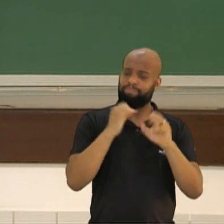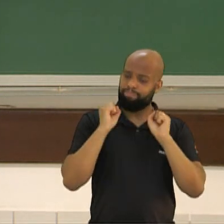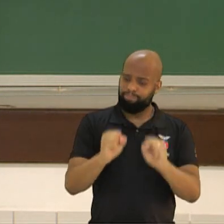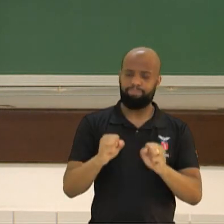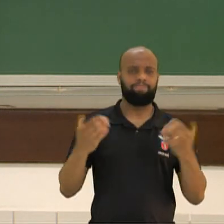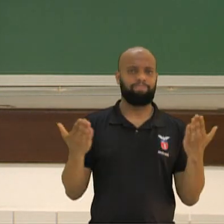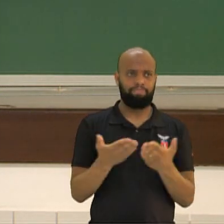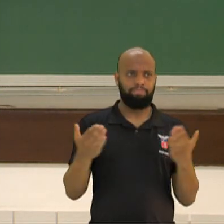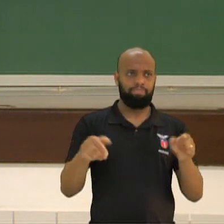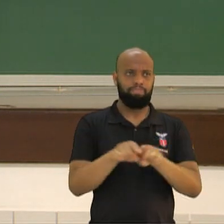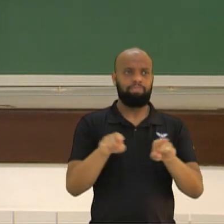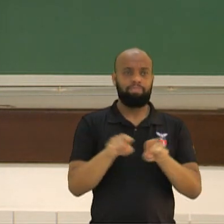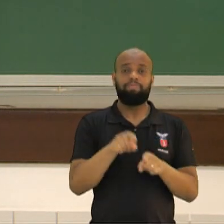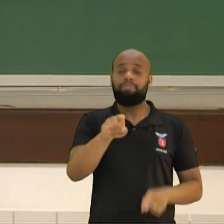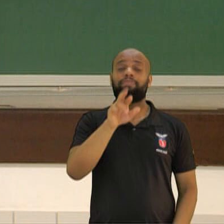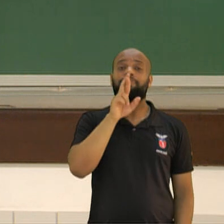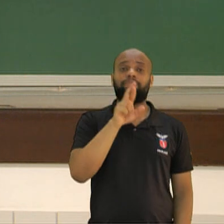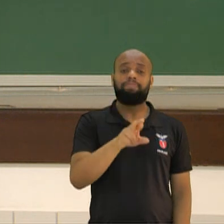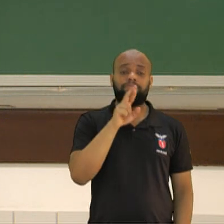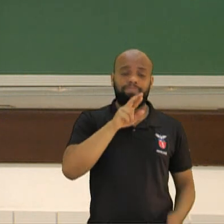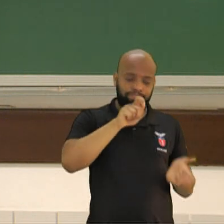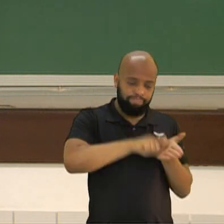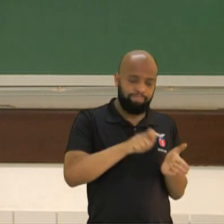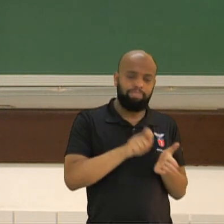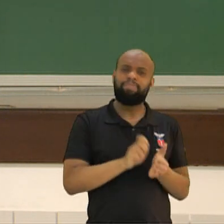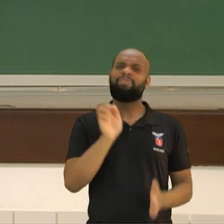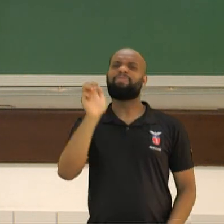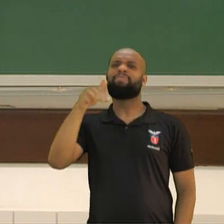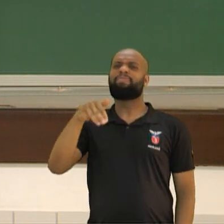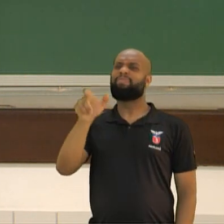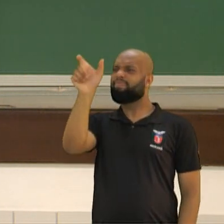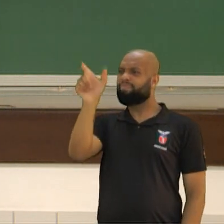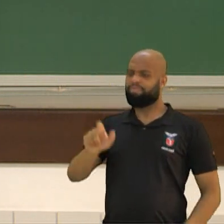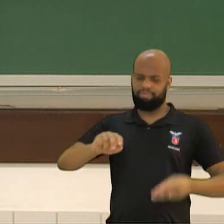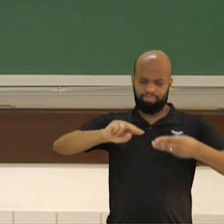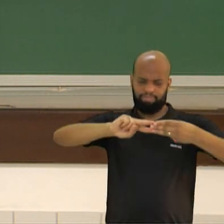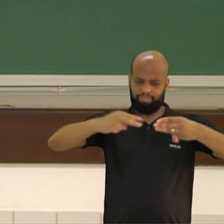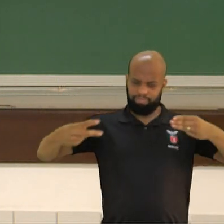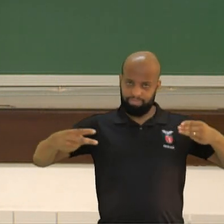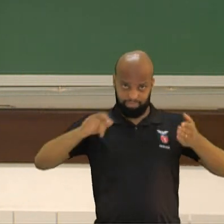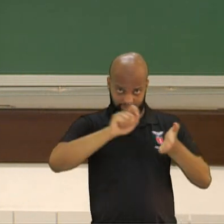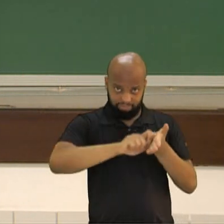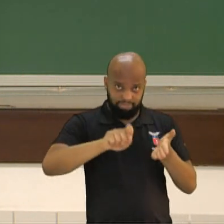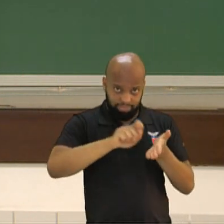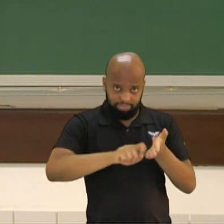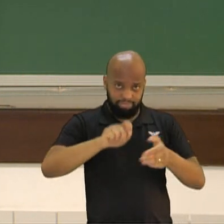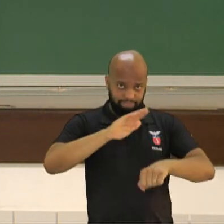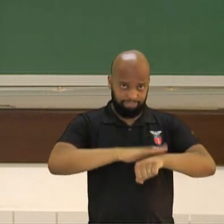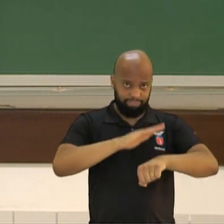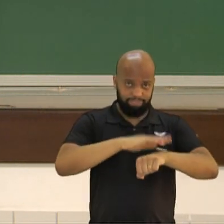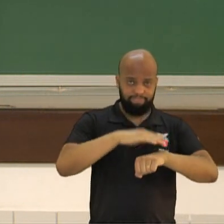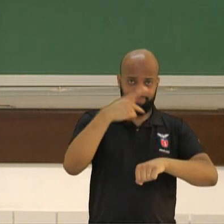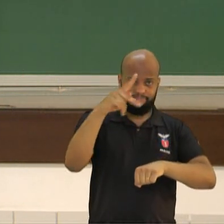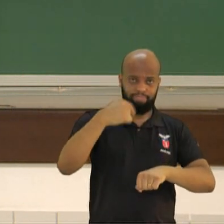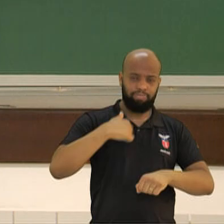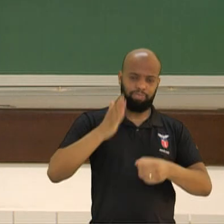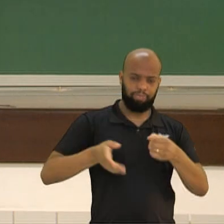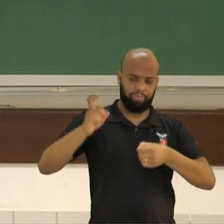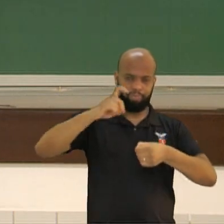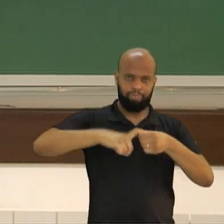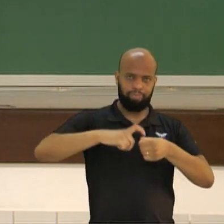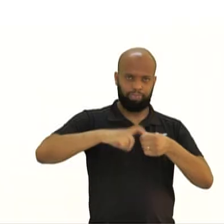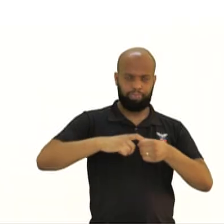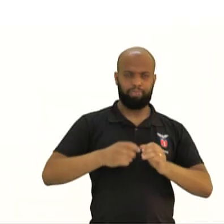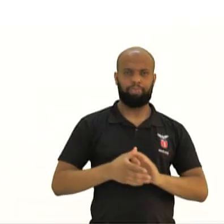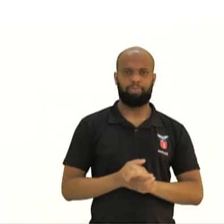vocês tenham a condição de afirmar agora aí quem foi Gregor Mendel. Alguns minutinhos para vocês, eu já